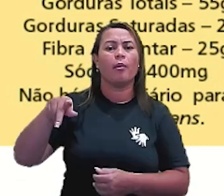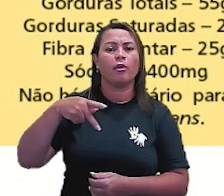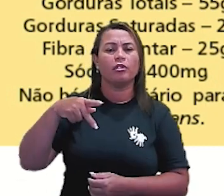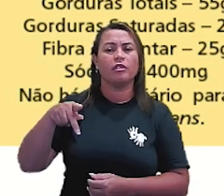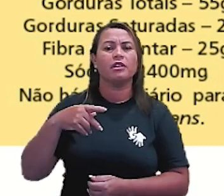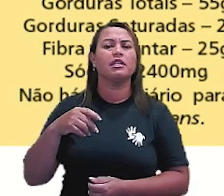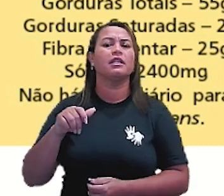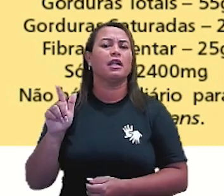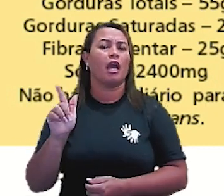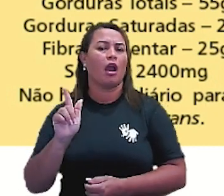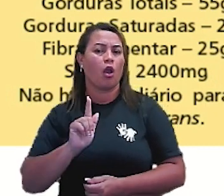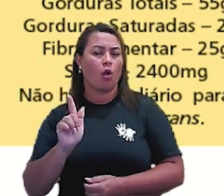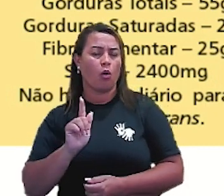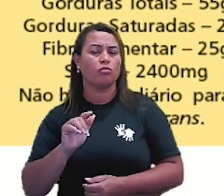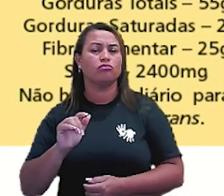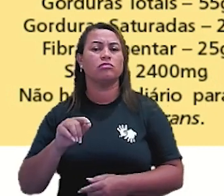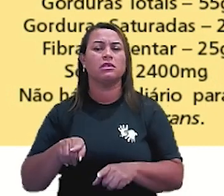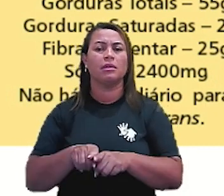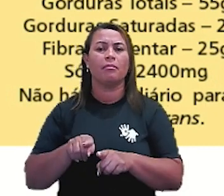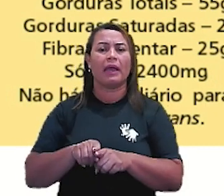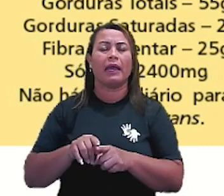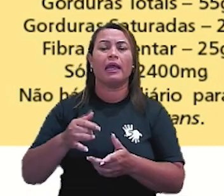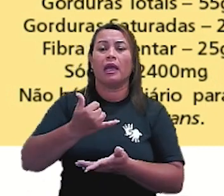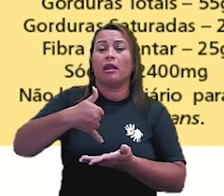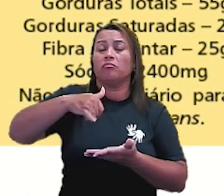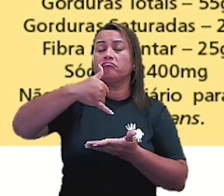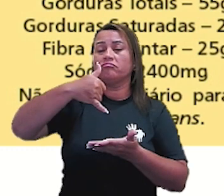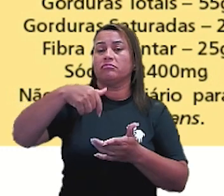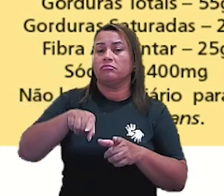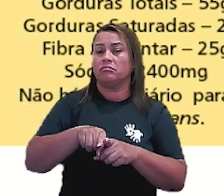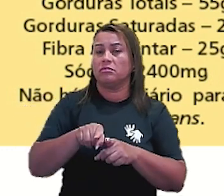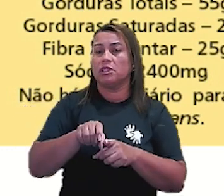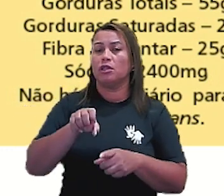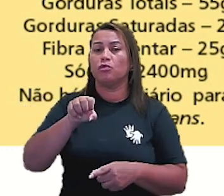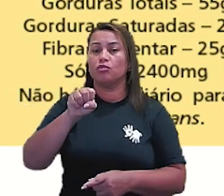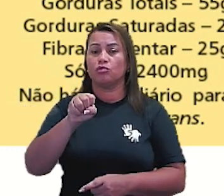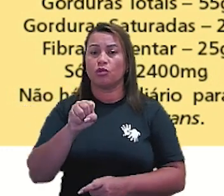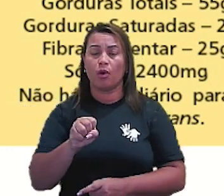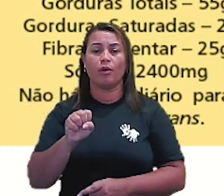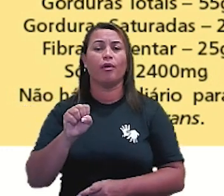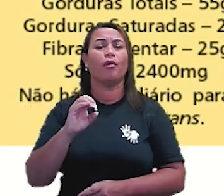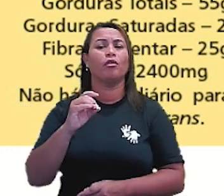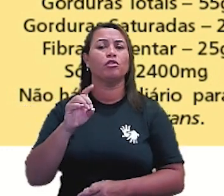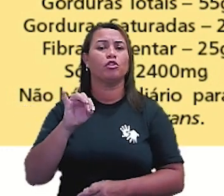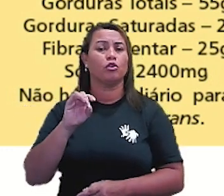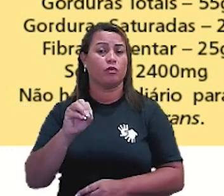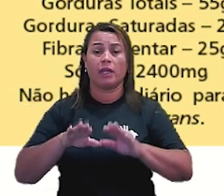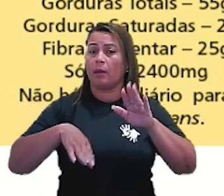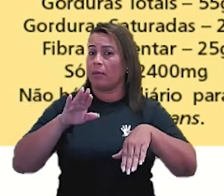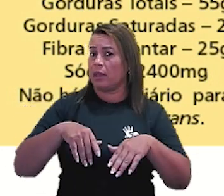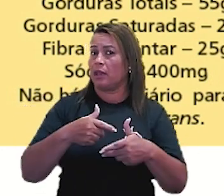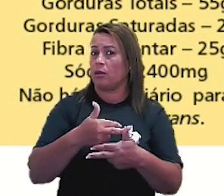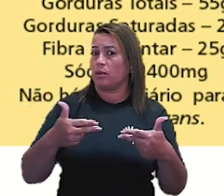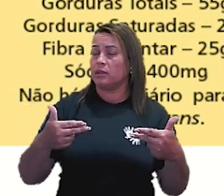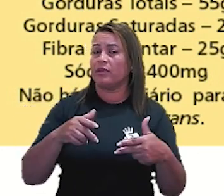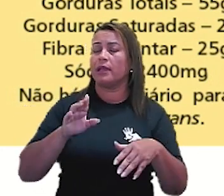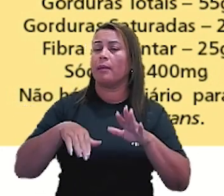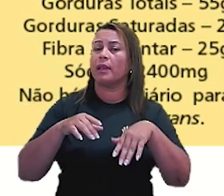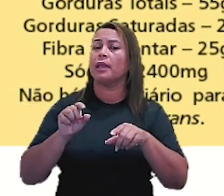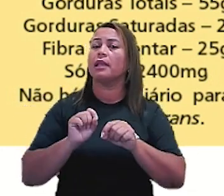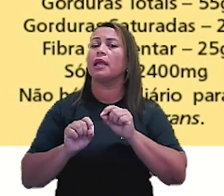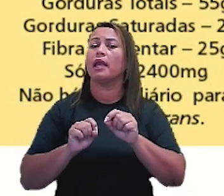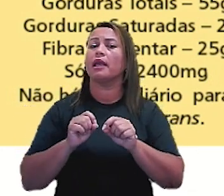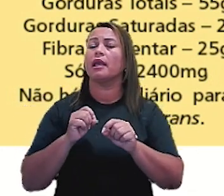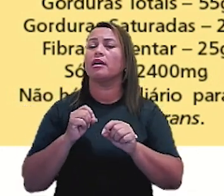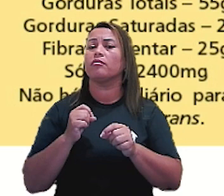gorduras saturadas, fibras, sódio, dependendo do produto, certo? Então, nem todos os produtos vão ter todos esses nutrientes, certo? Vai depender do produto